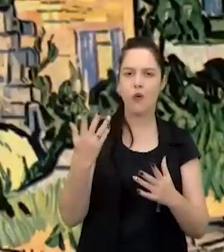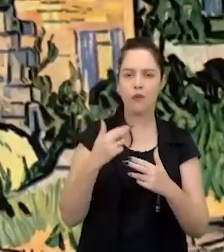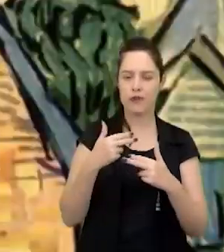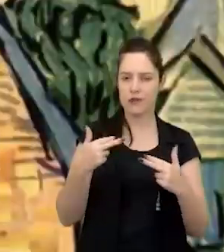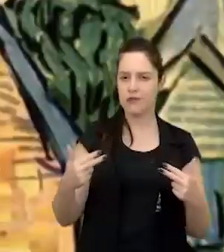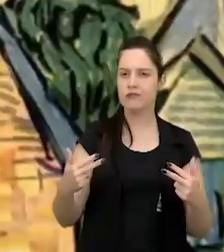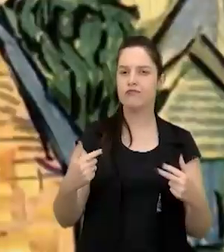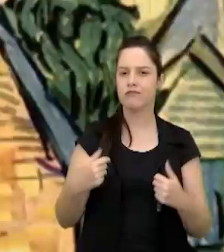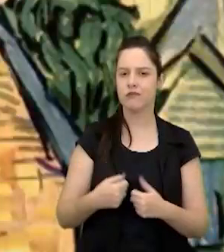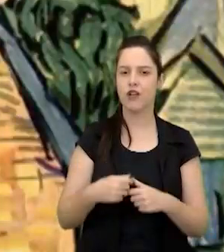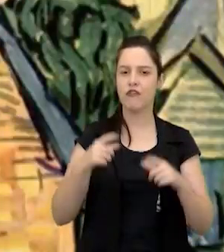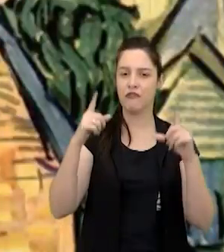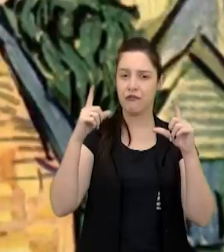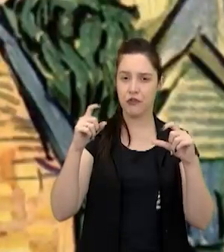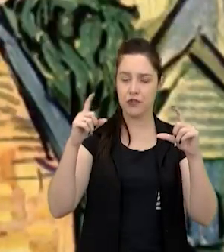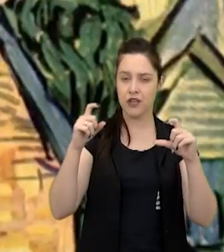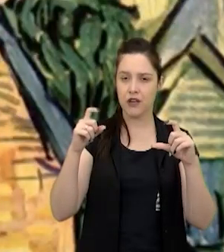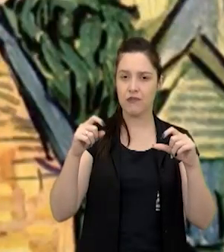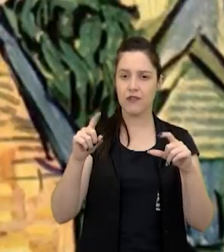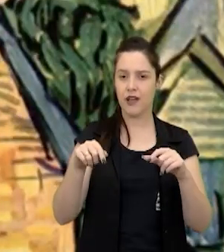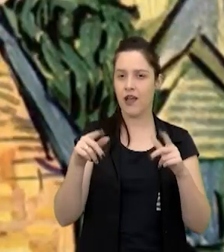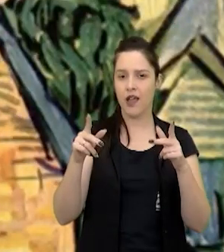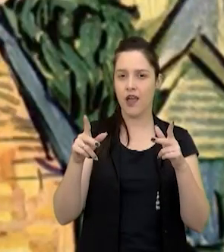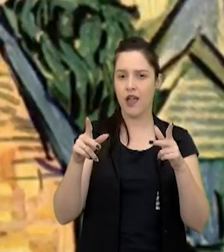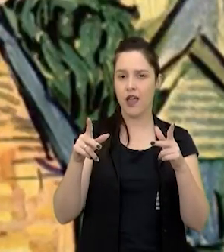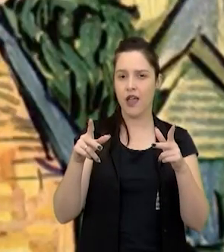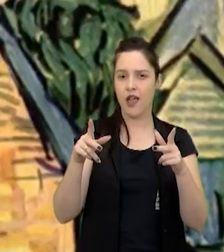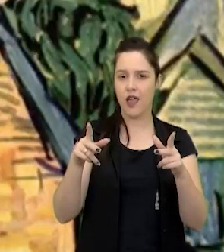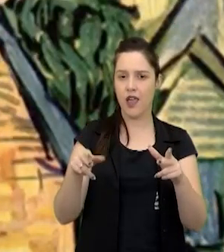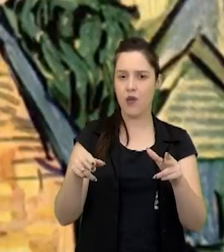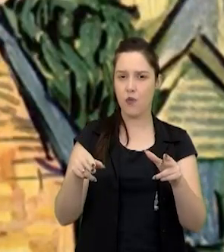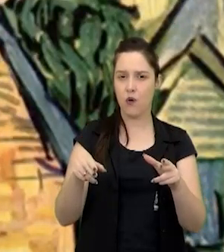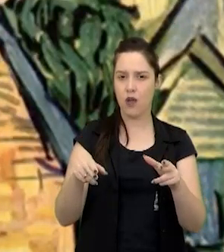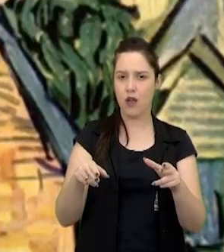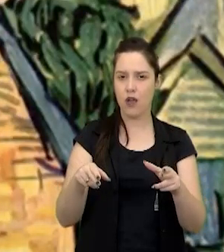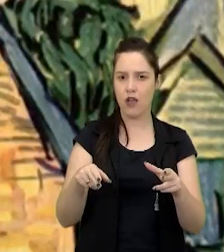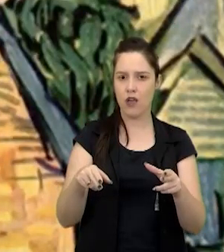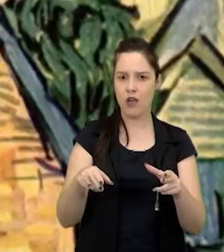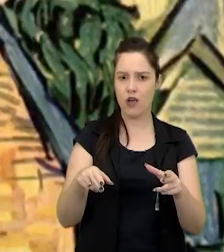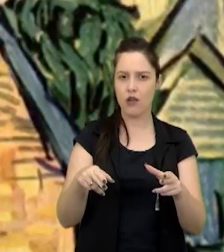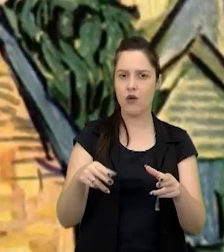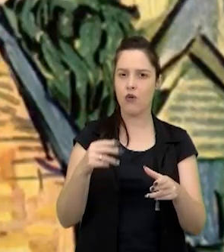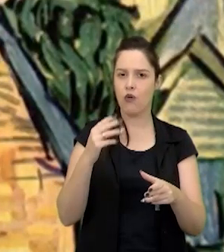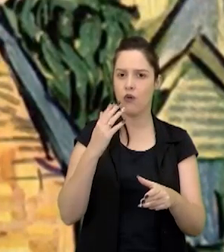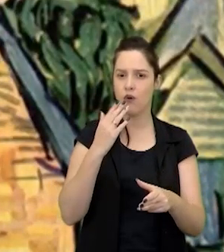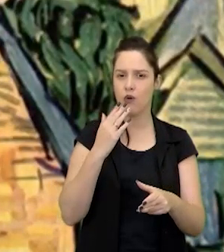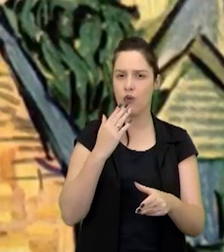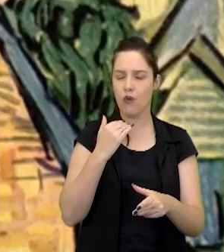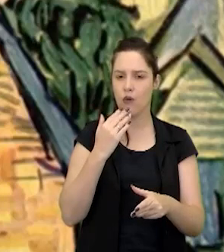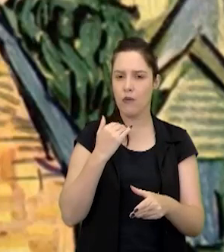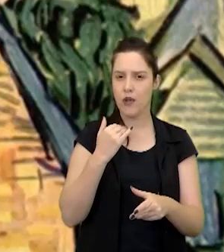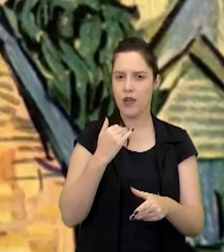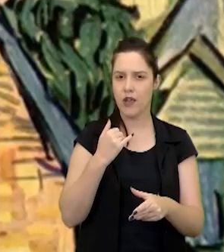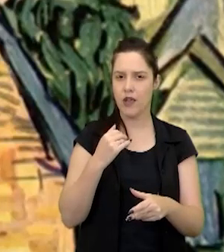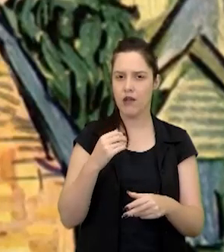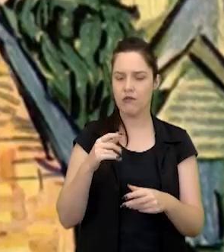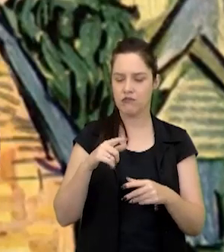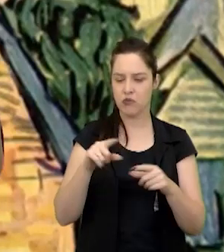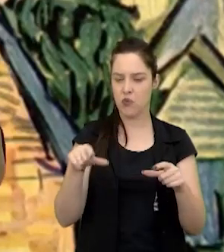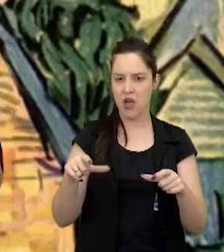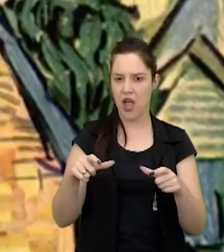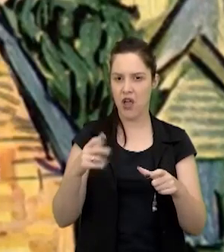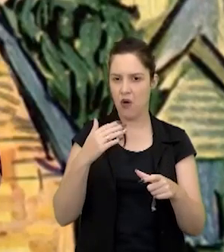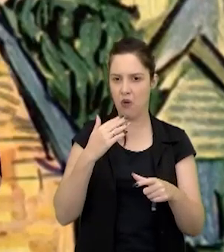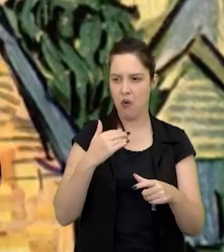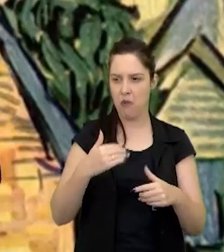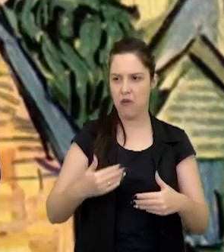acho que fotografar... Não, é igual, vou dizer assim, comer. Você pode ir lá e comer, matar a fome. Mas